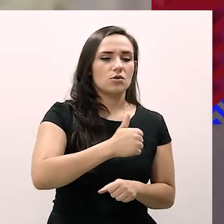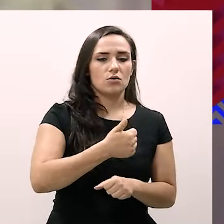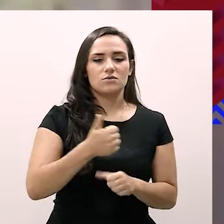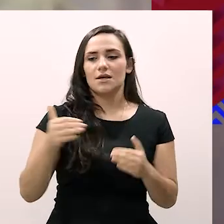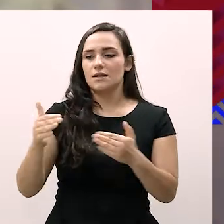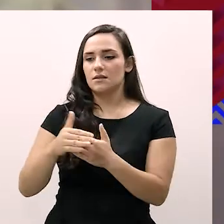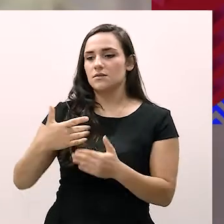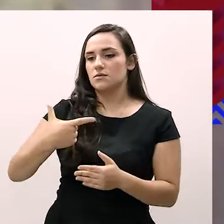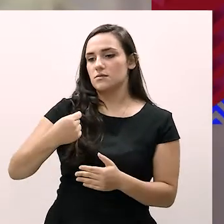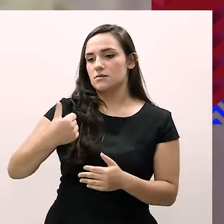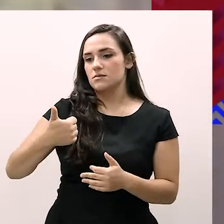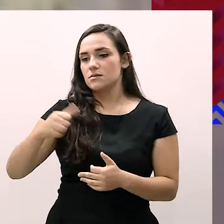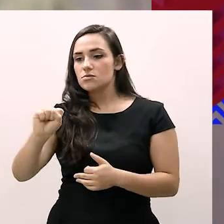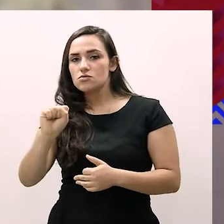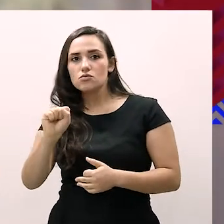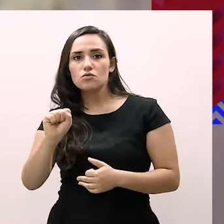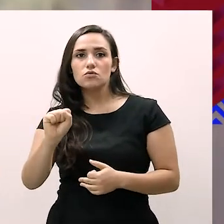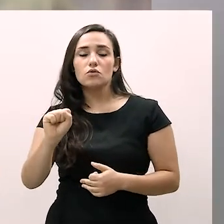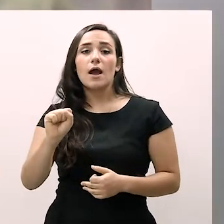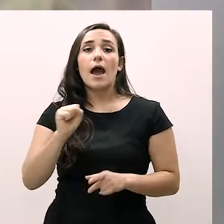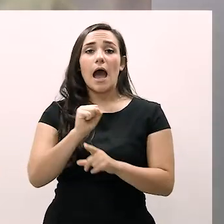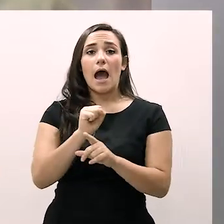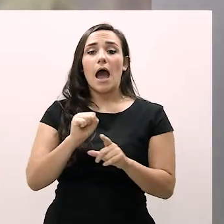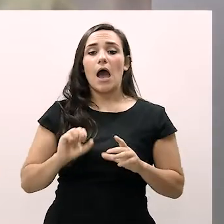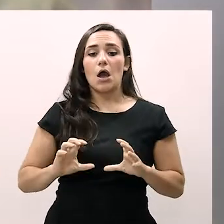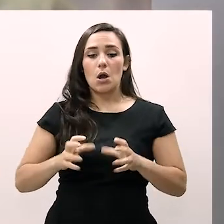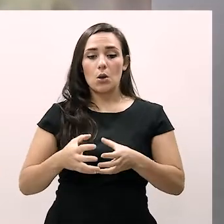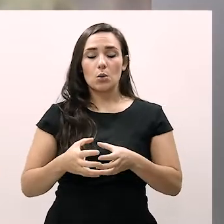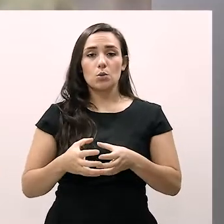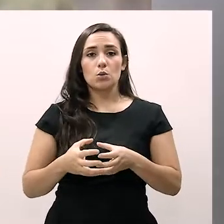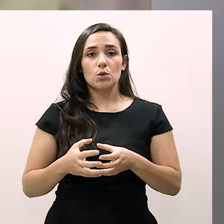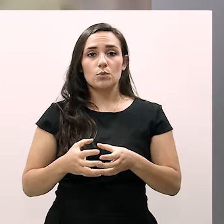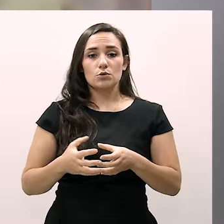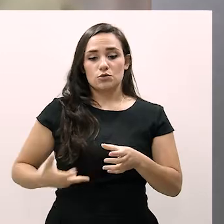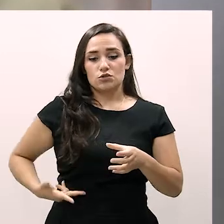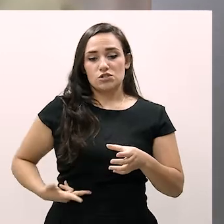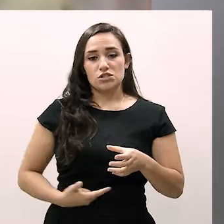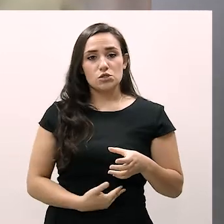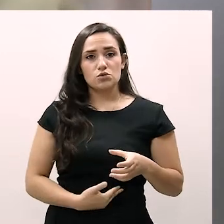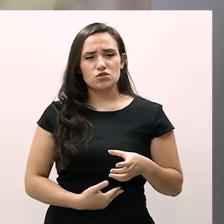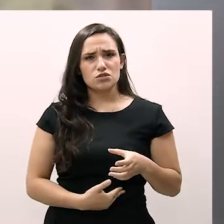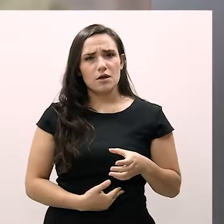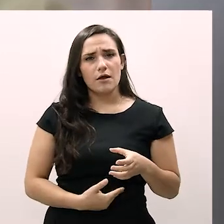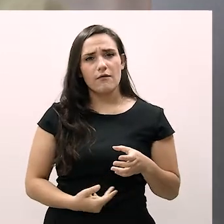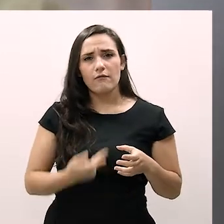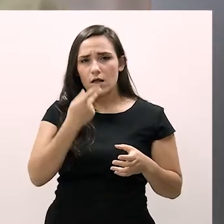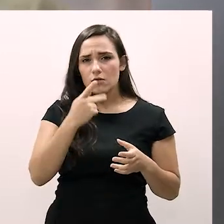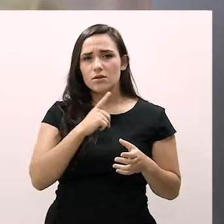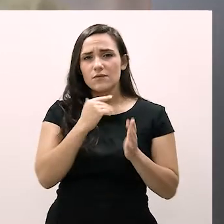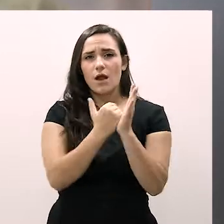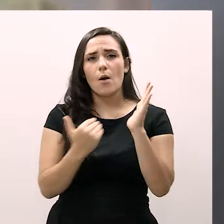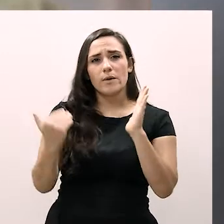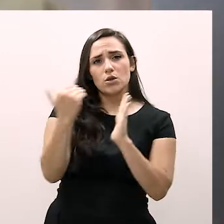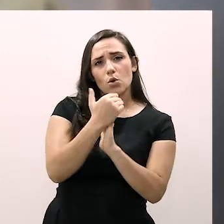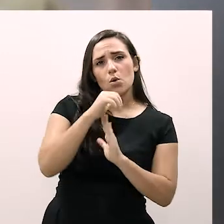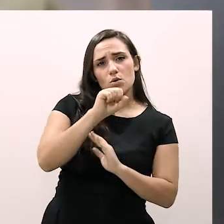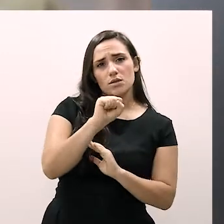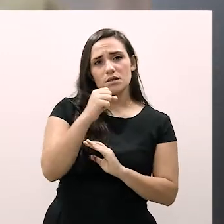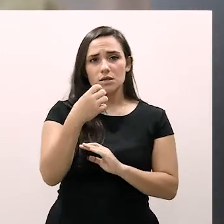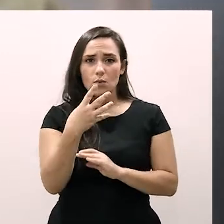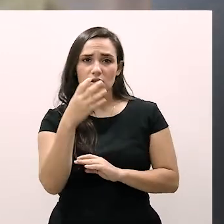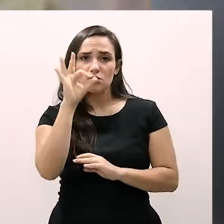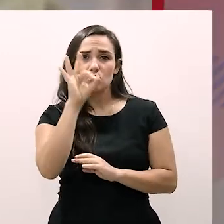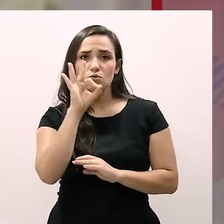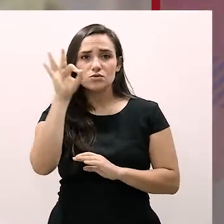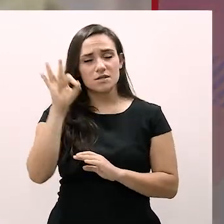Cirurgia Bariátrica e Metabólica apontou um crescimento de 84% nos procedimentos. A gente tem aqui um